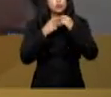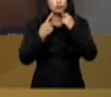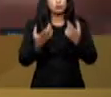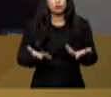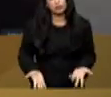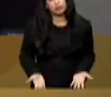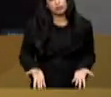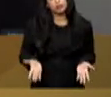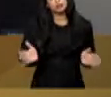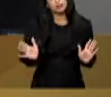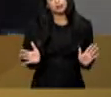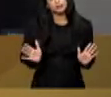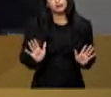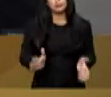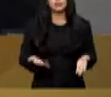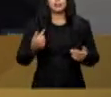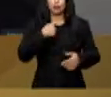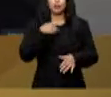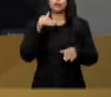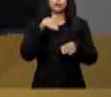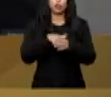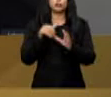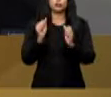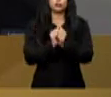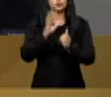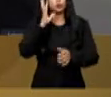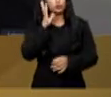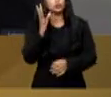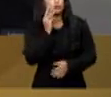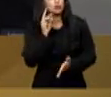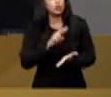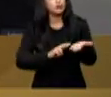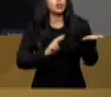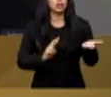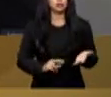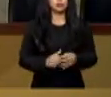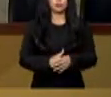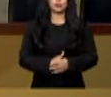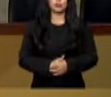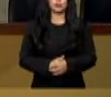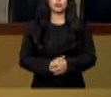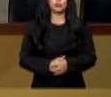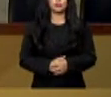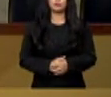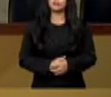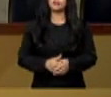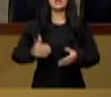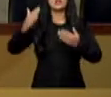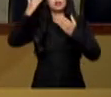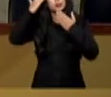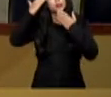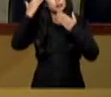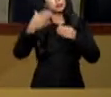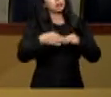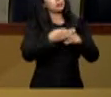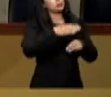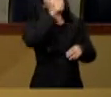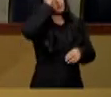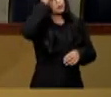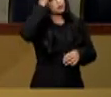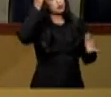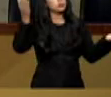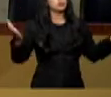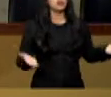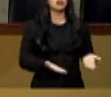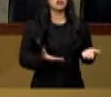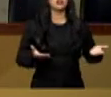Portanto, acompanho o eminente ministro Dias Toffoli, relator. Muito obrigado, ministro Ricardo Lewandowski. Passa a palavra agora